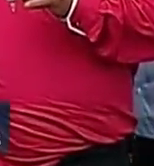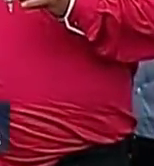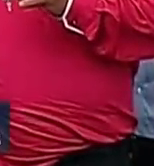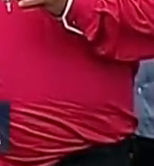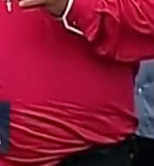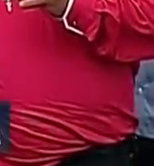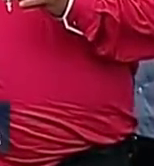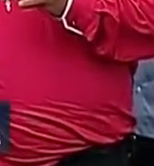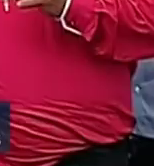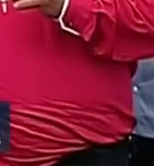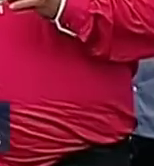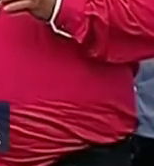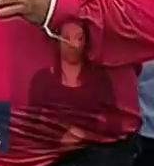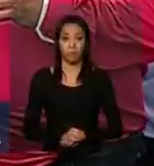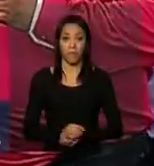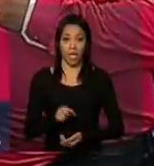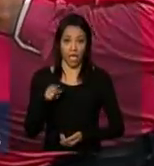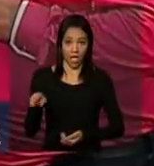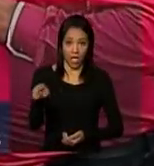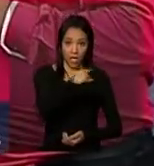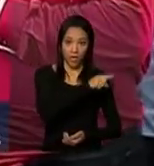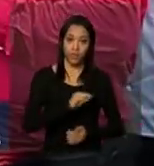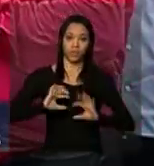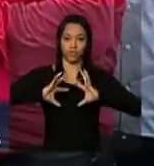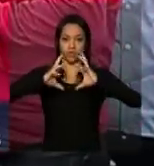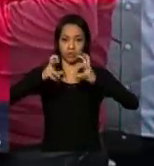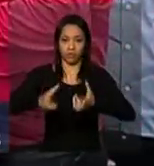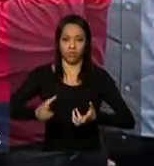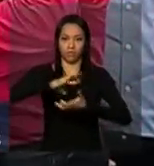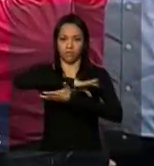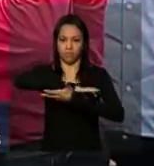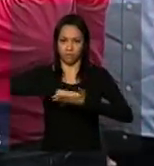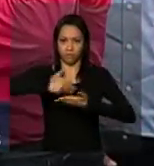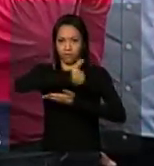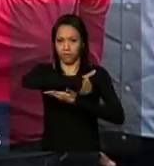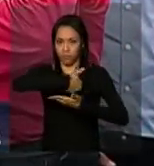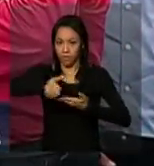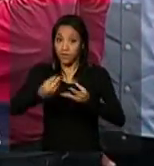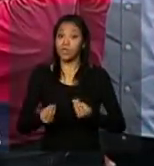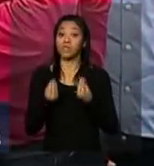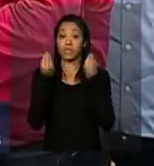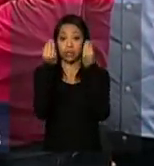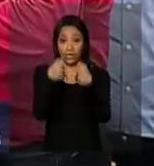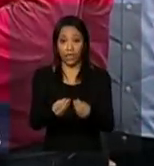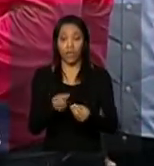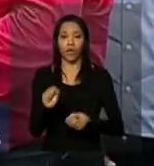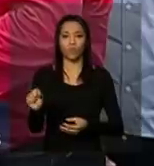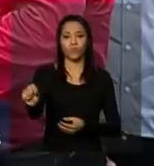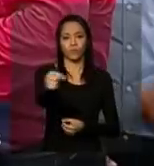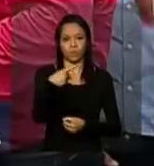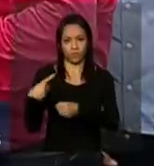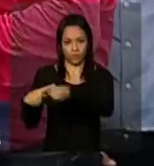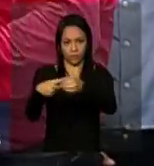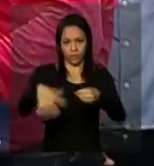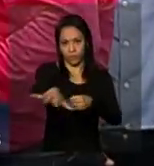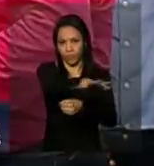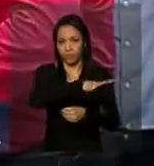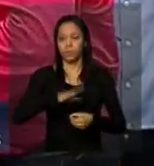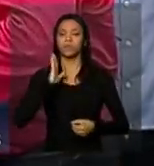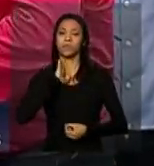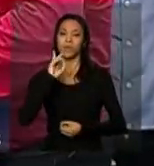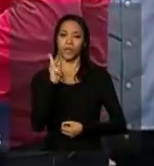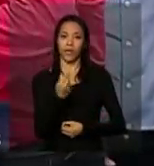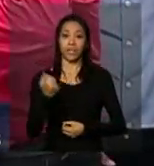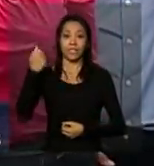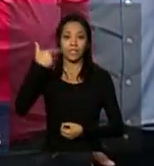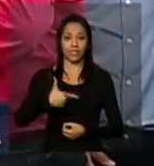Braga esses equipamentos que estão sendo entregues aos municípios de Minas Gerais fazem parte da segunda etapa